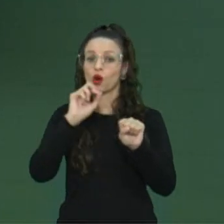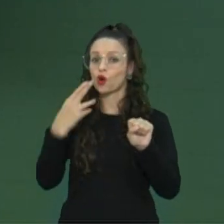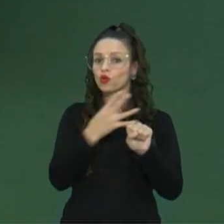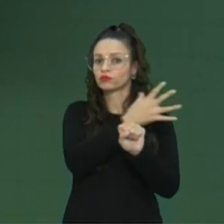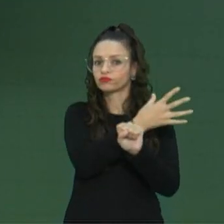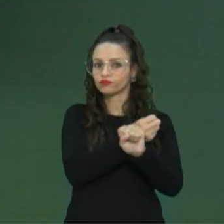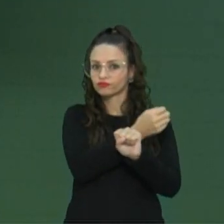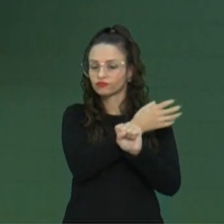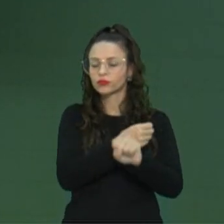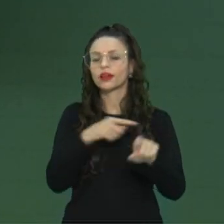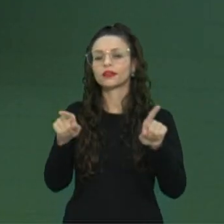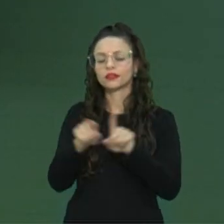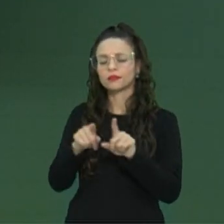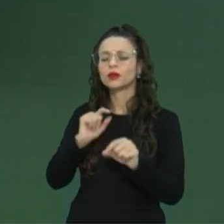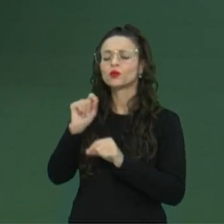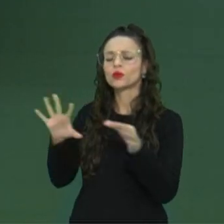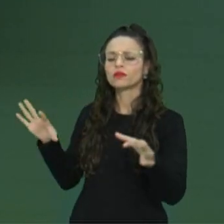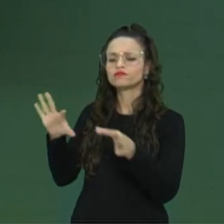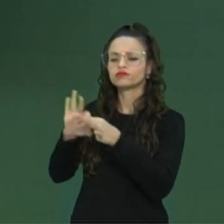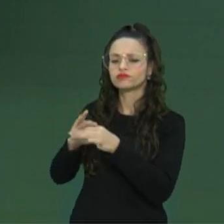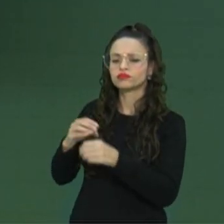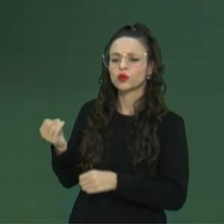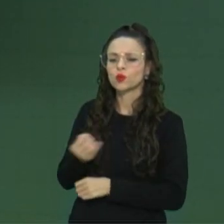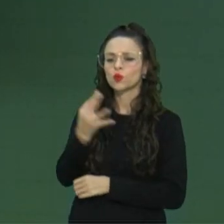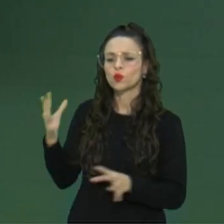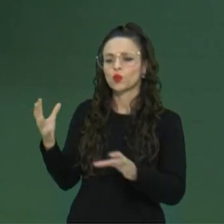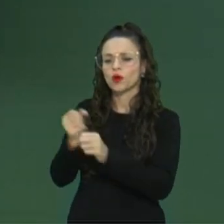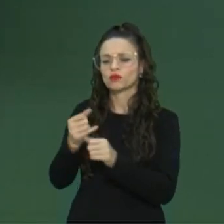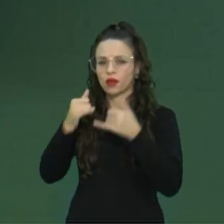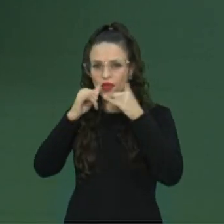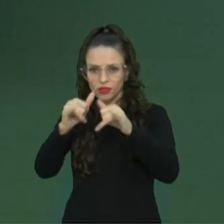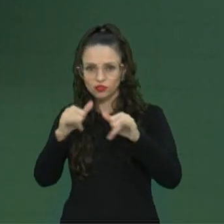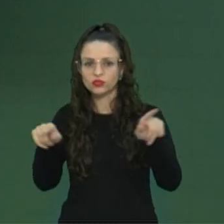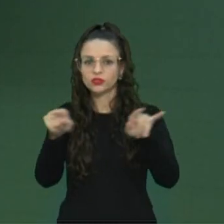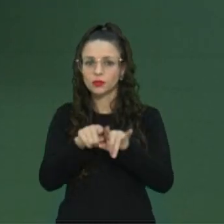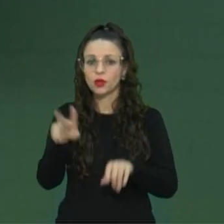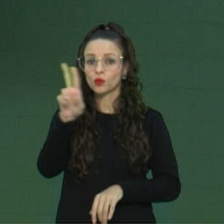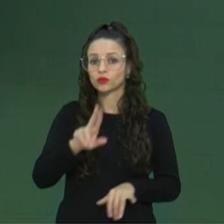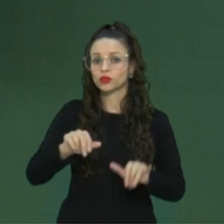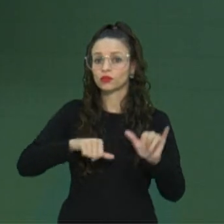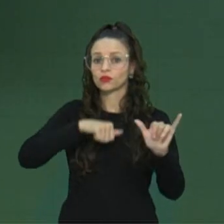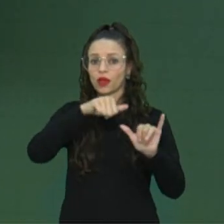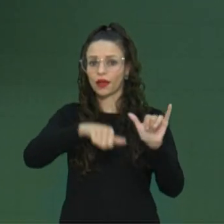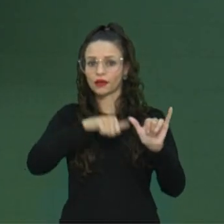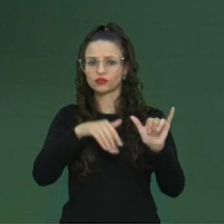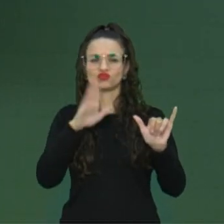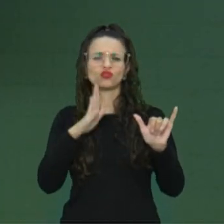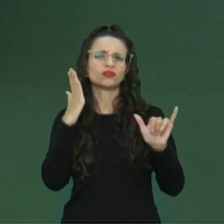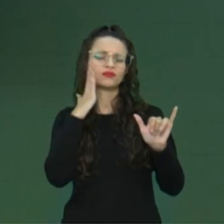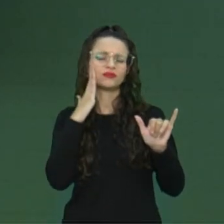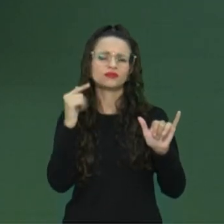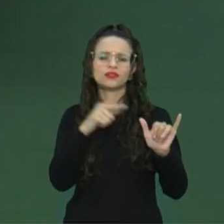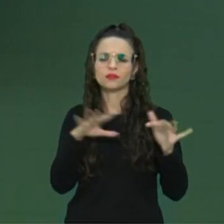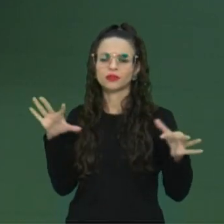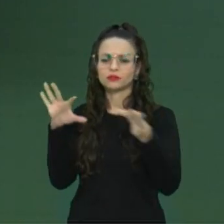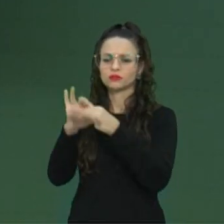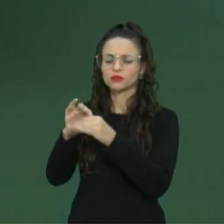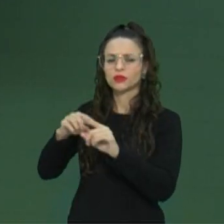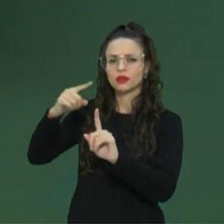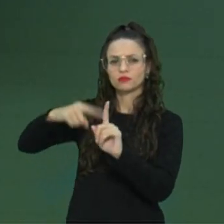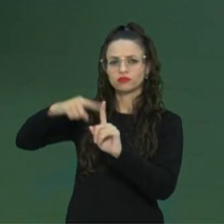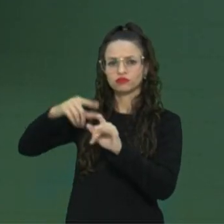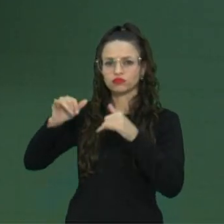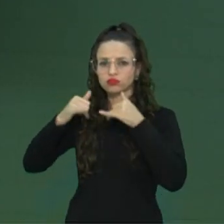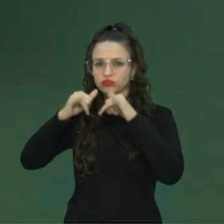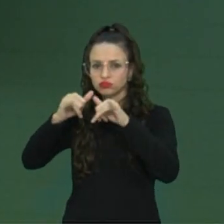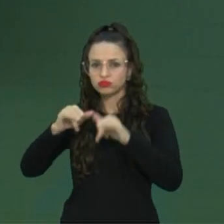qual é o valor de energia que está envolvido ali, usando reações onde você já sabe qual é o valor da variação do